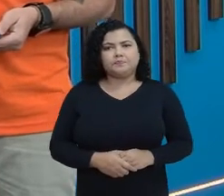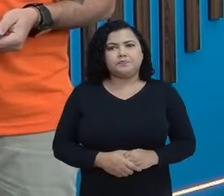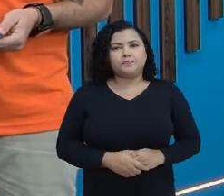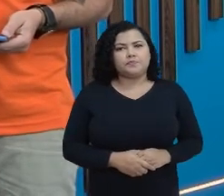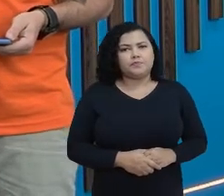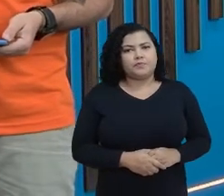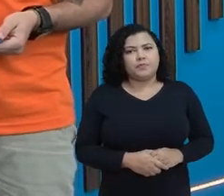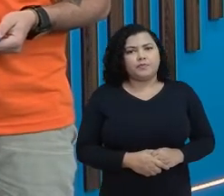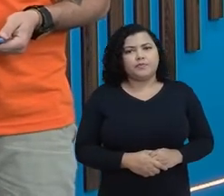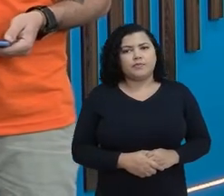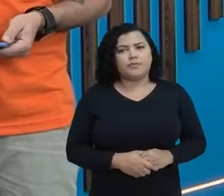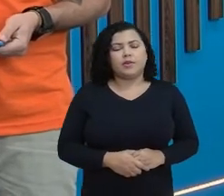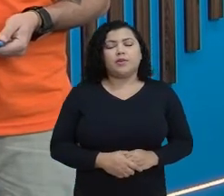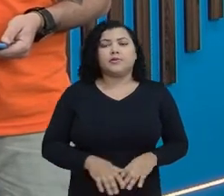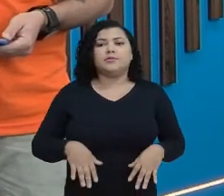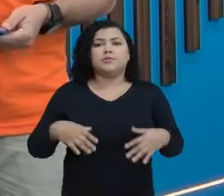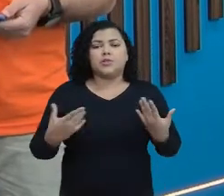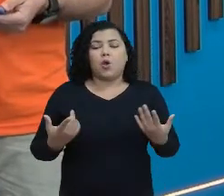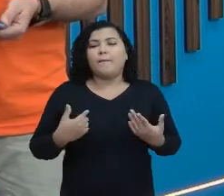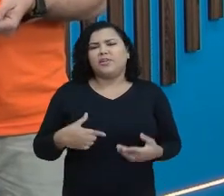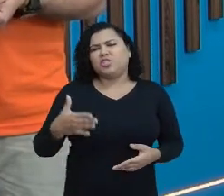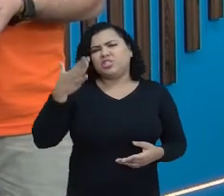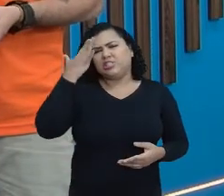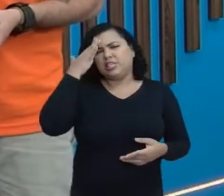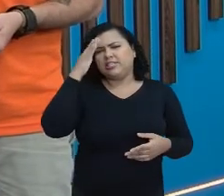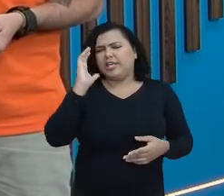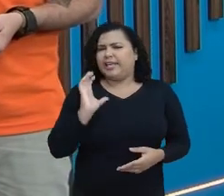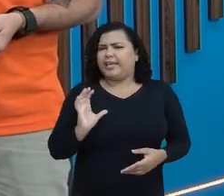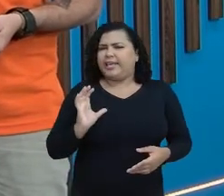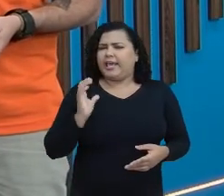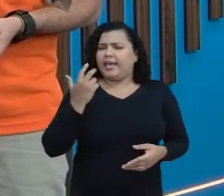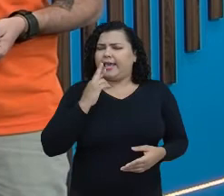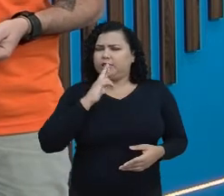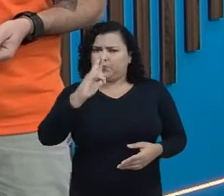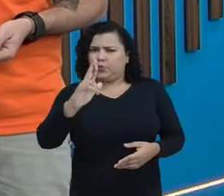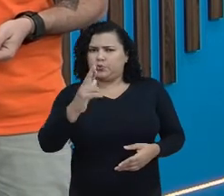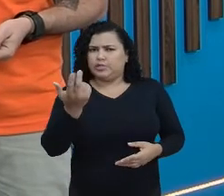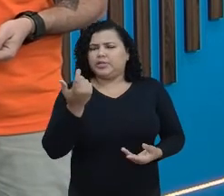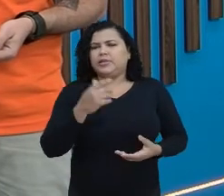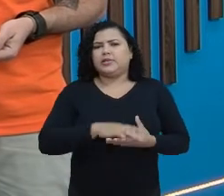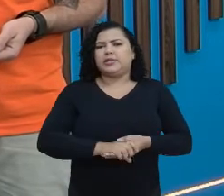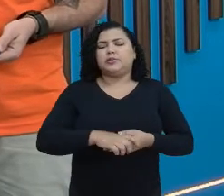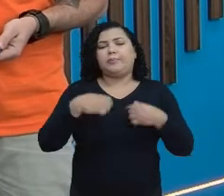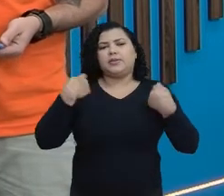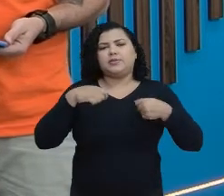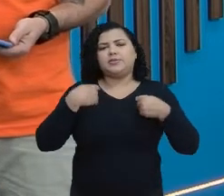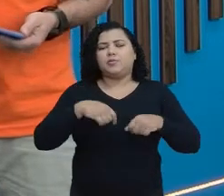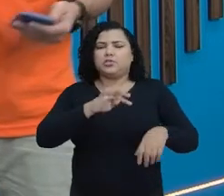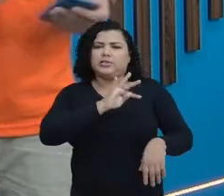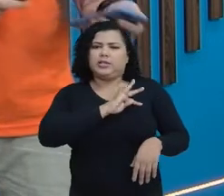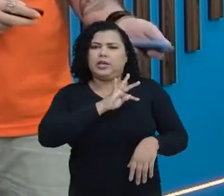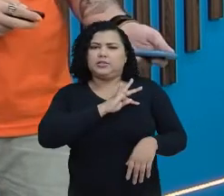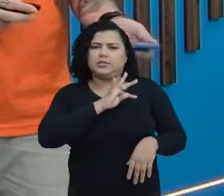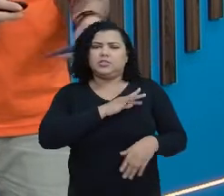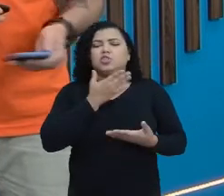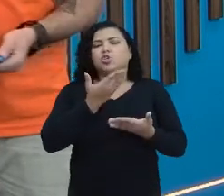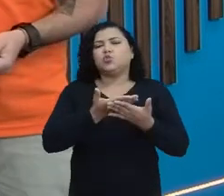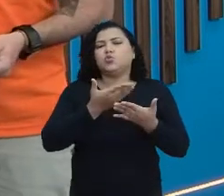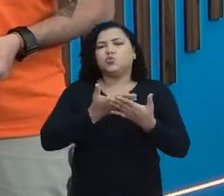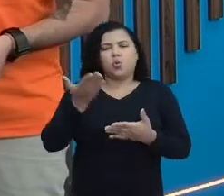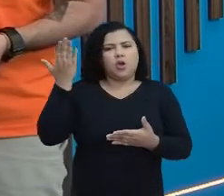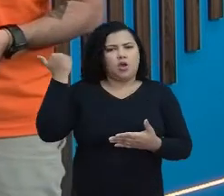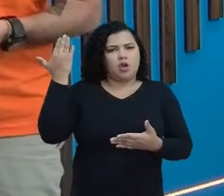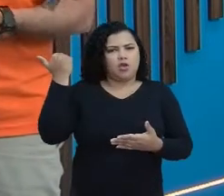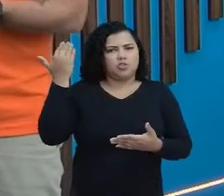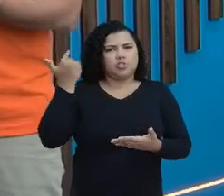observar que para a gente resolver os problemas de regra de 3, a gente também vai precisar daquela técnica que a gente estudou, que a gente discutiu um pouco na